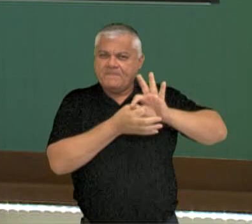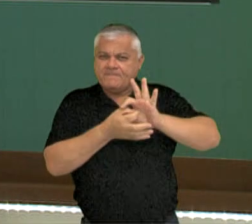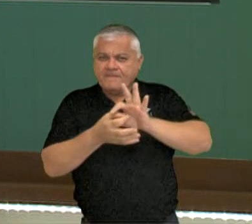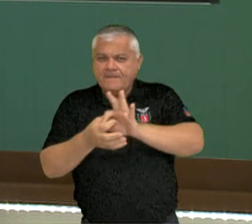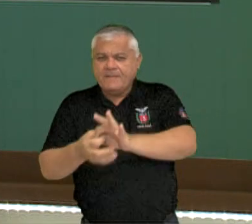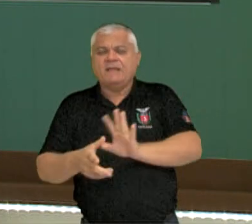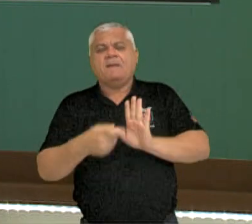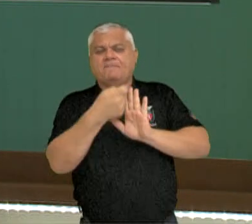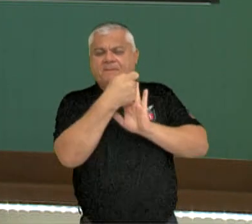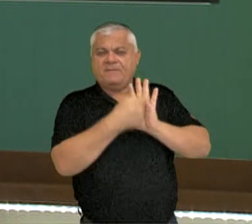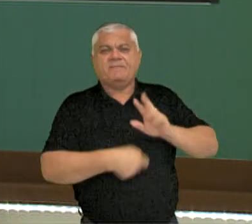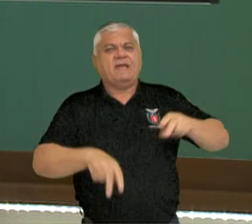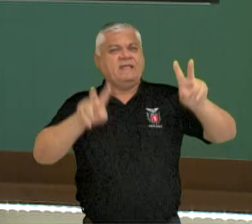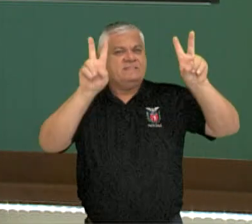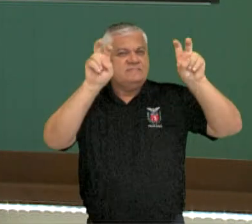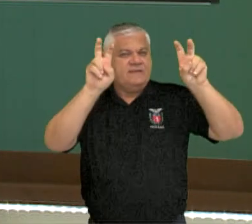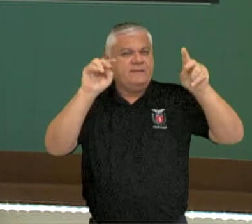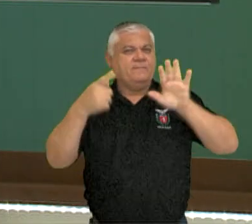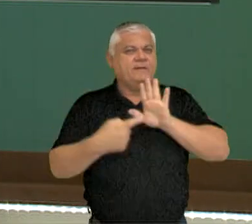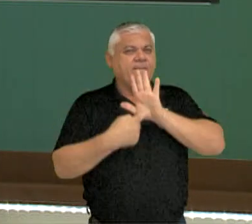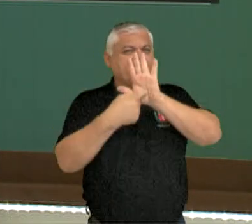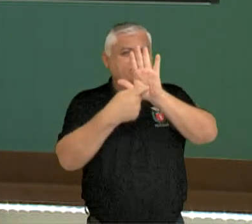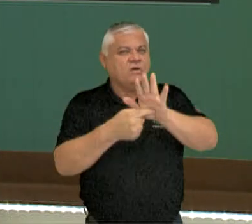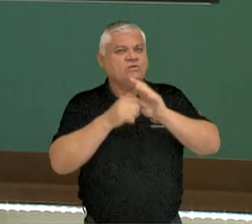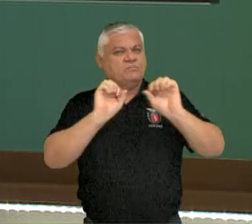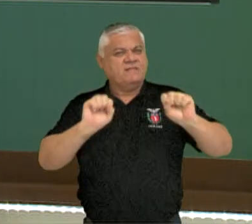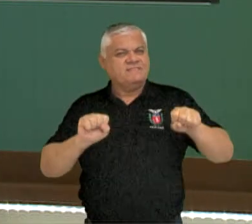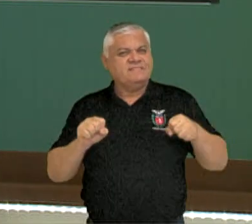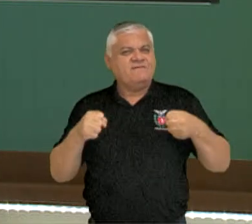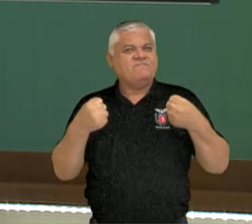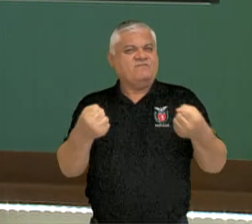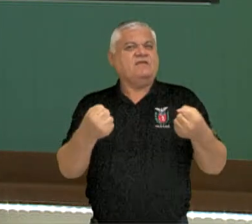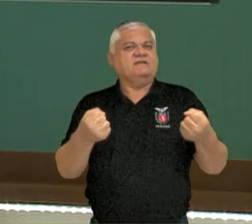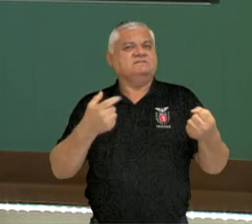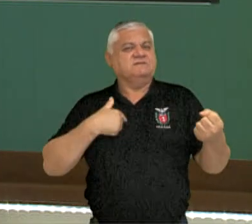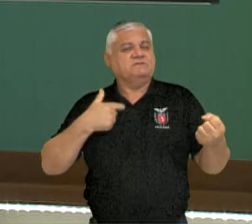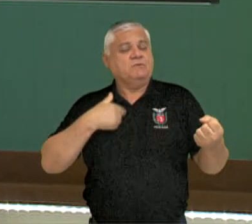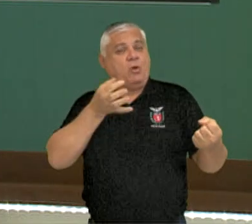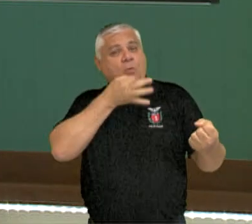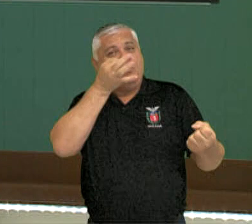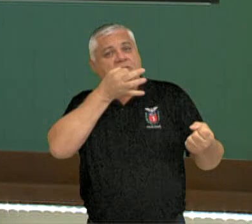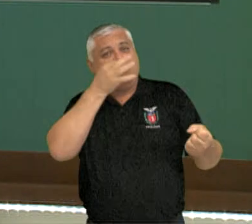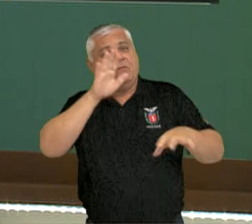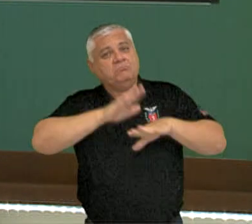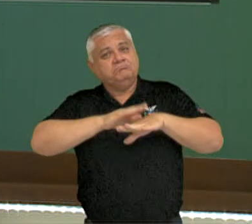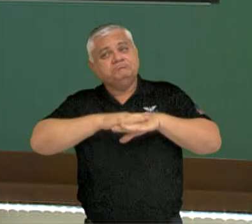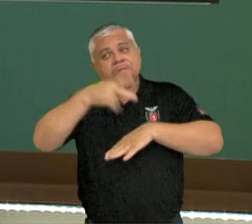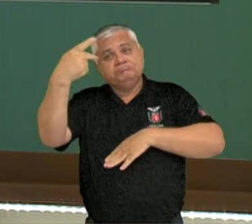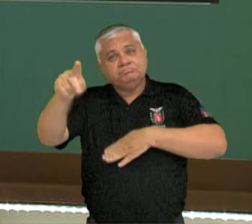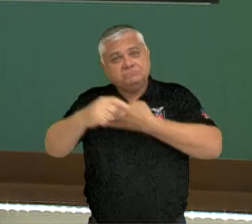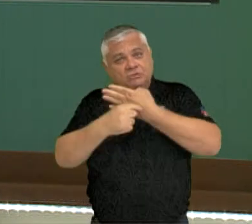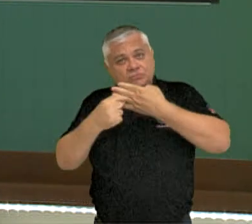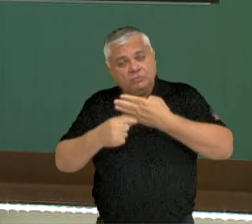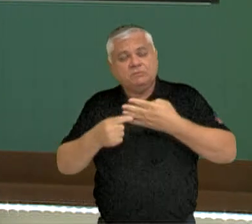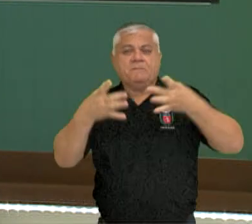desenvolve o tema, apresenta uma tese, ou seja, um ponto de vista, uma opinião, e depois